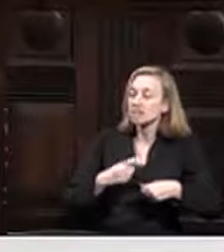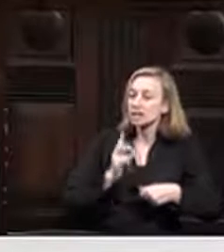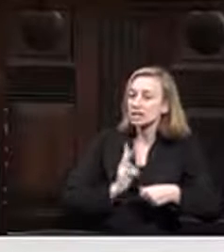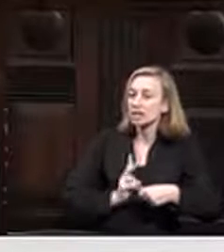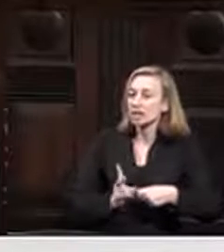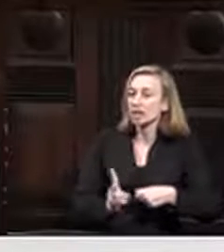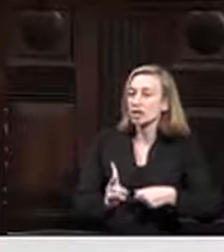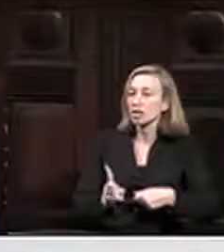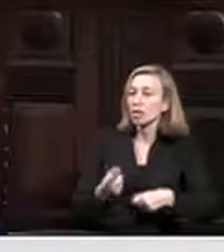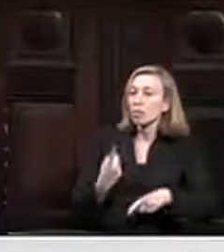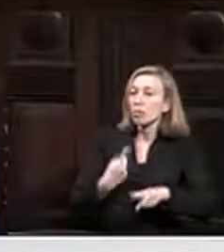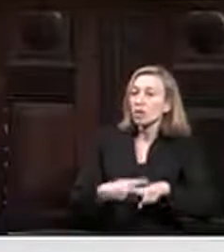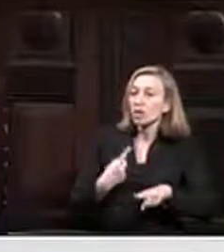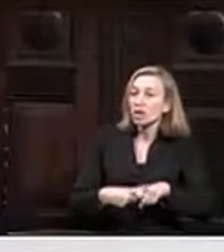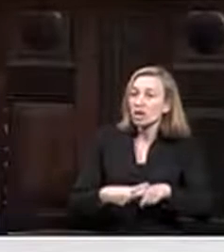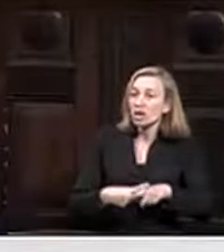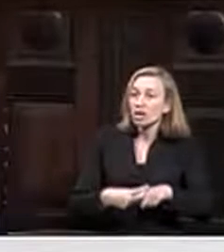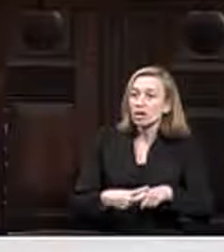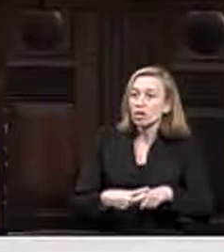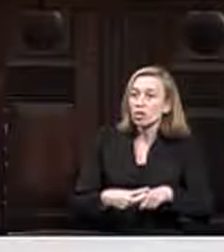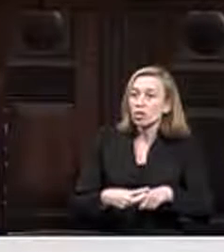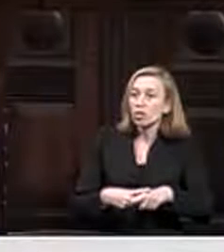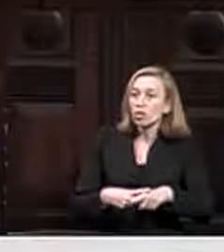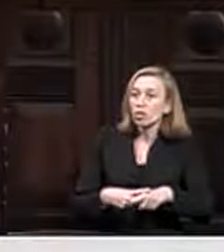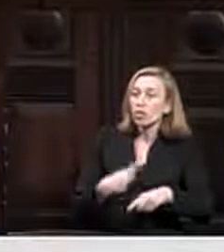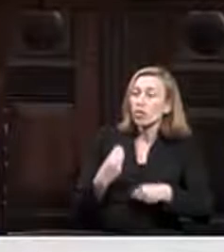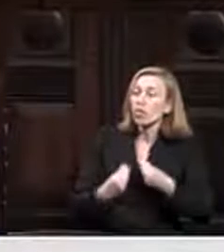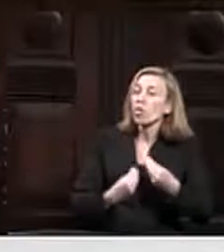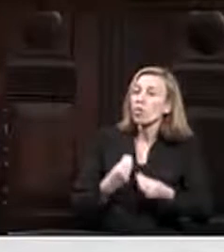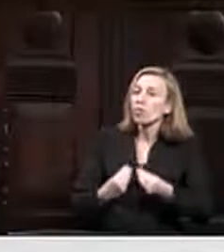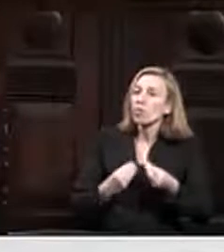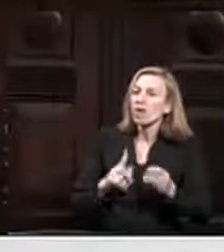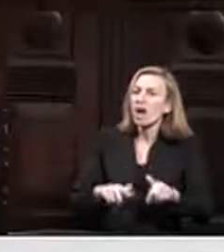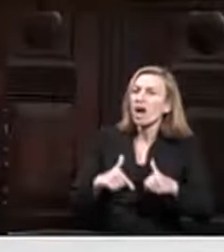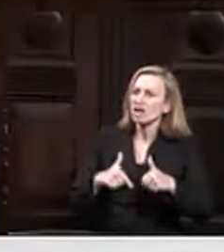Porque é inadmissível o tratamento que se tem